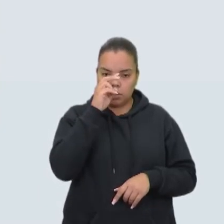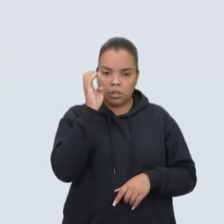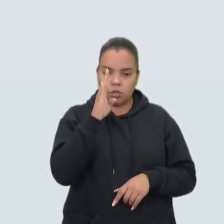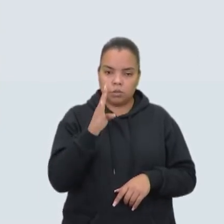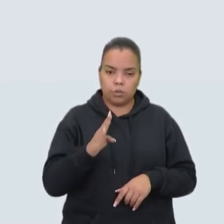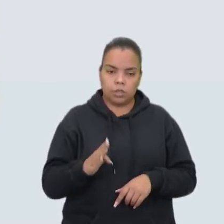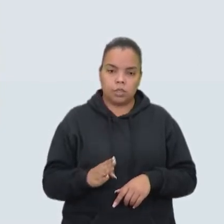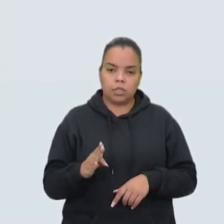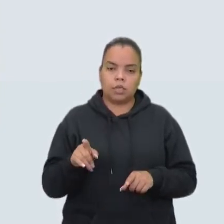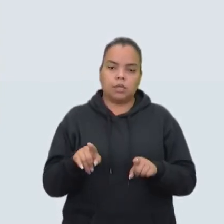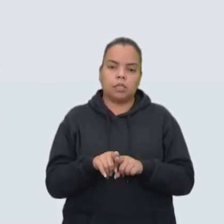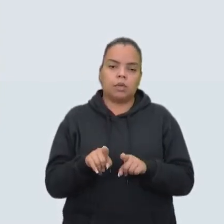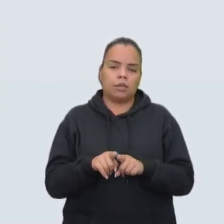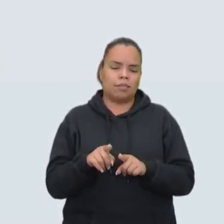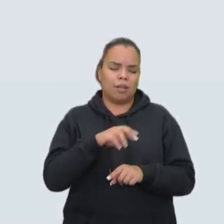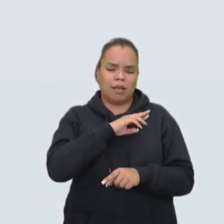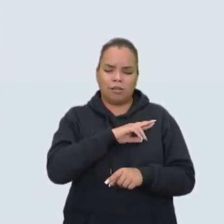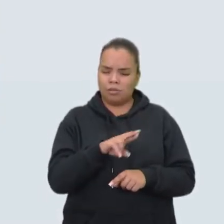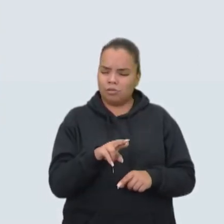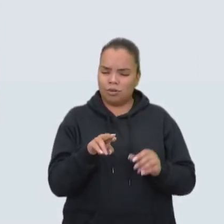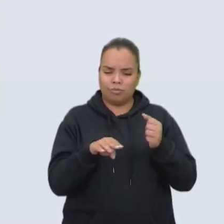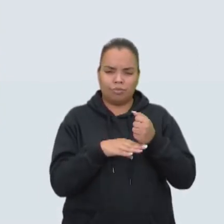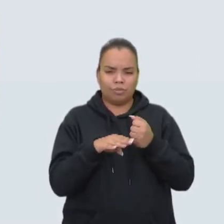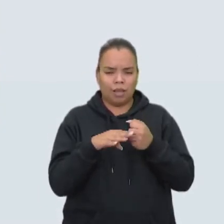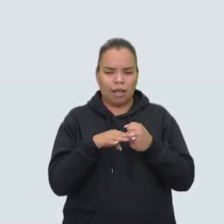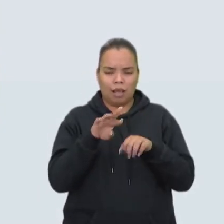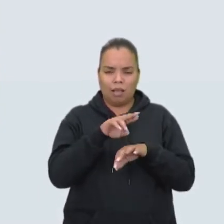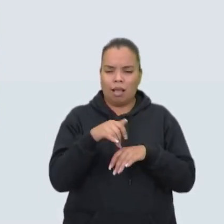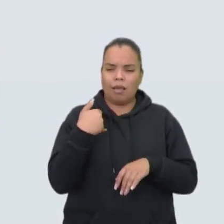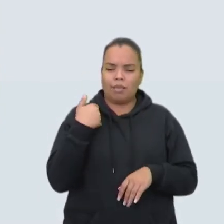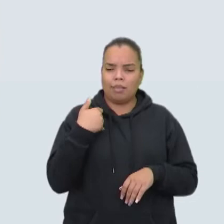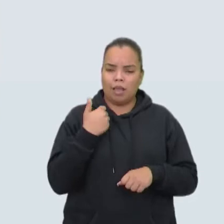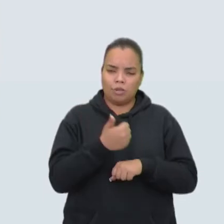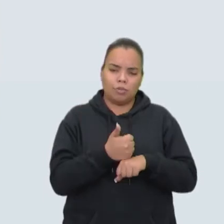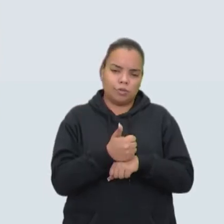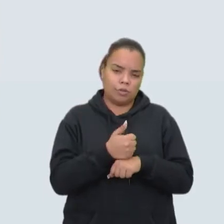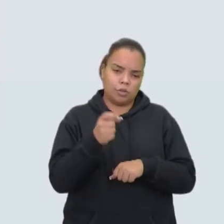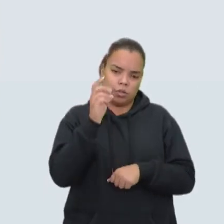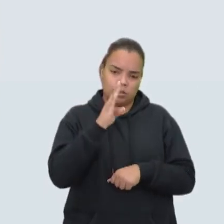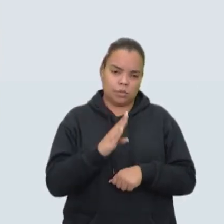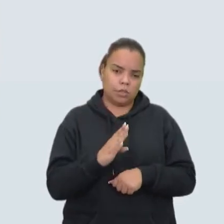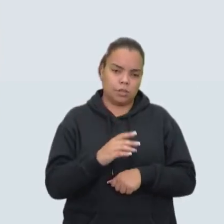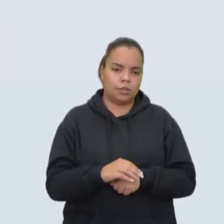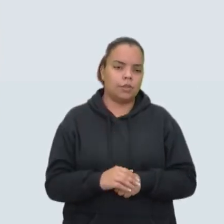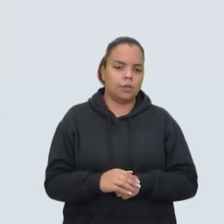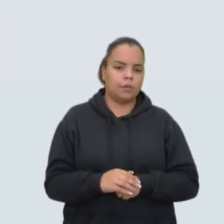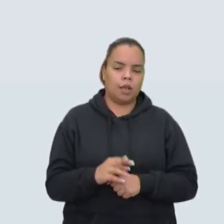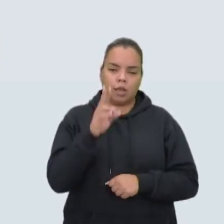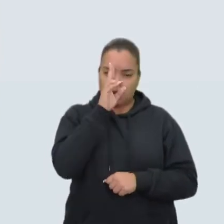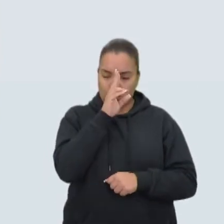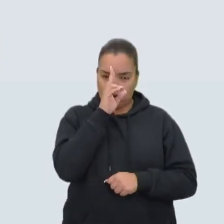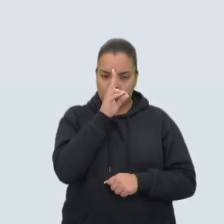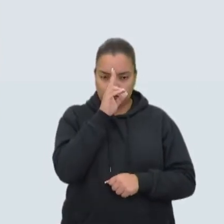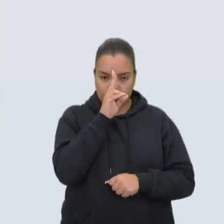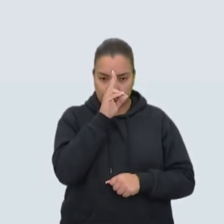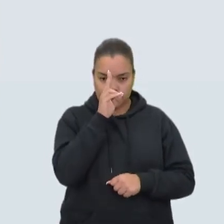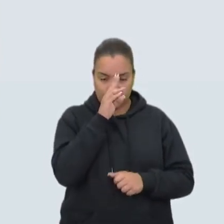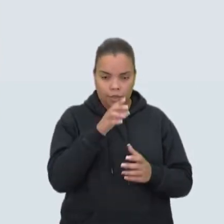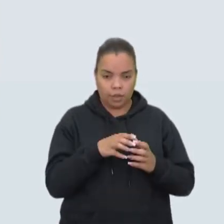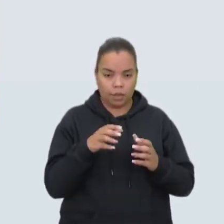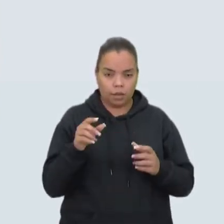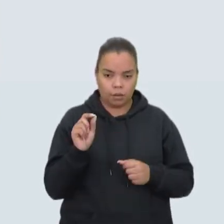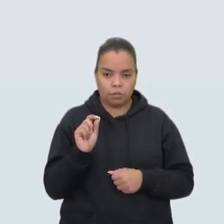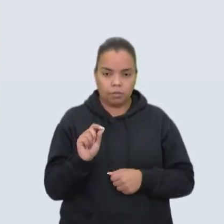mais variadas regiões, classes sociais, idades e profissões do Brasil. As histórias foram, em sua